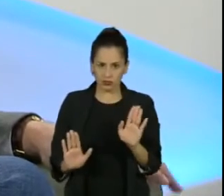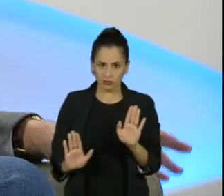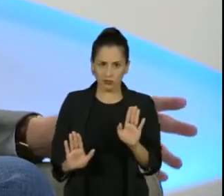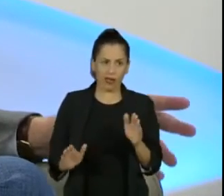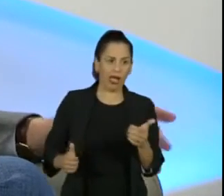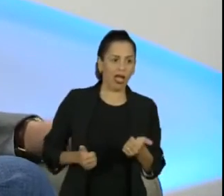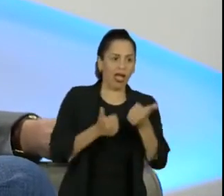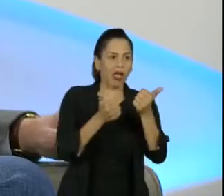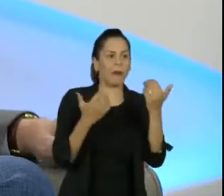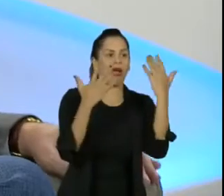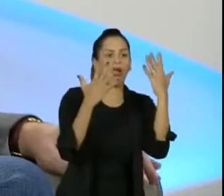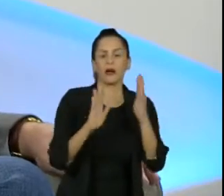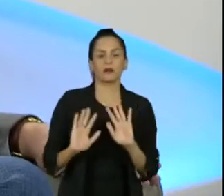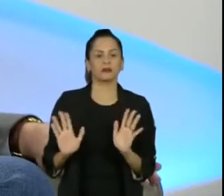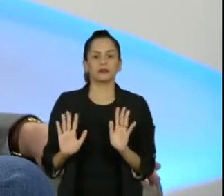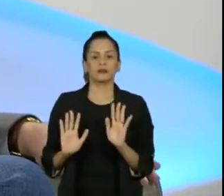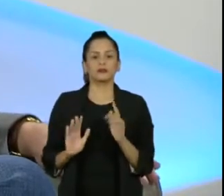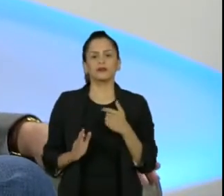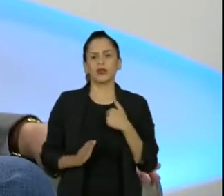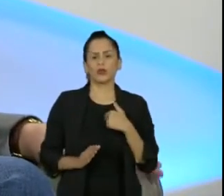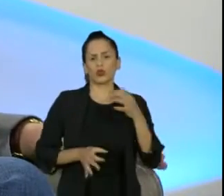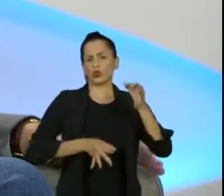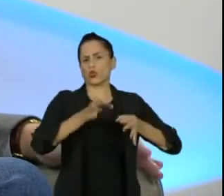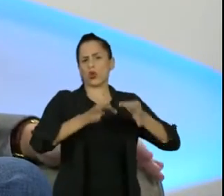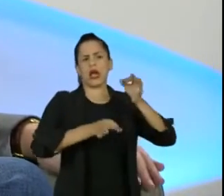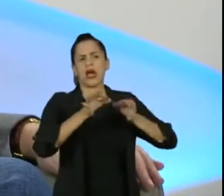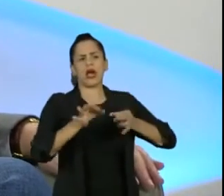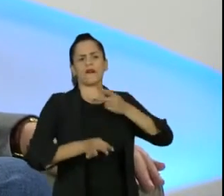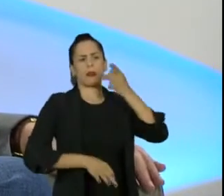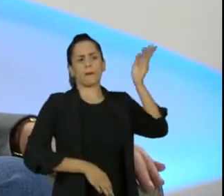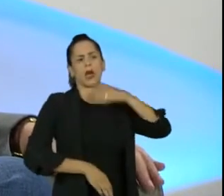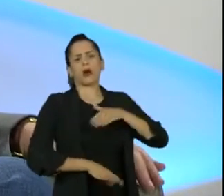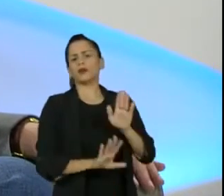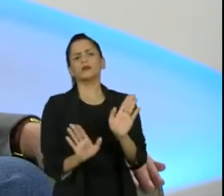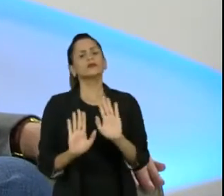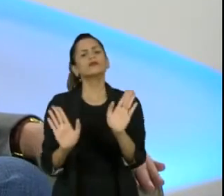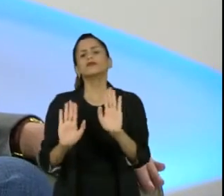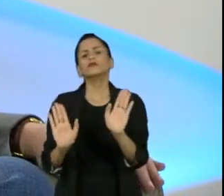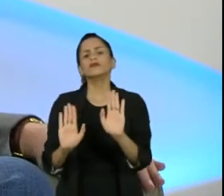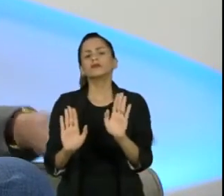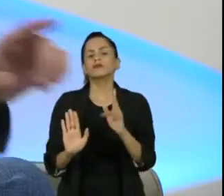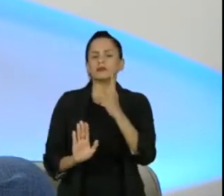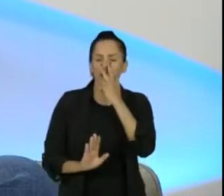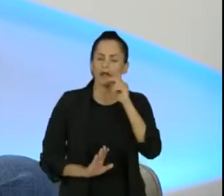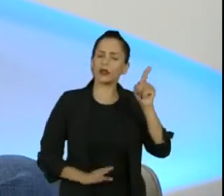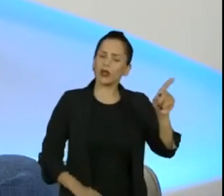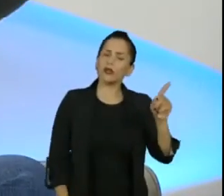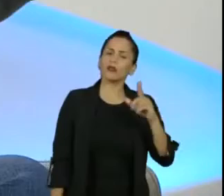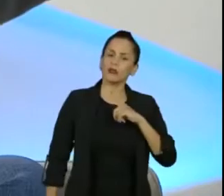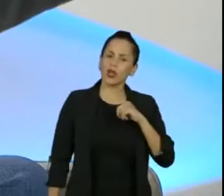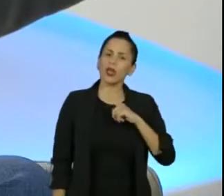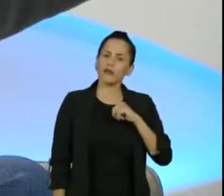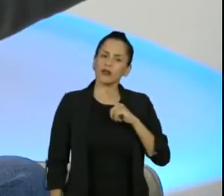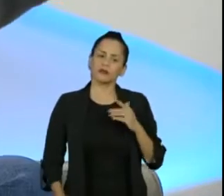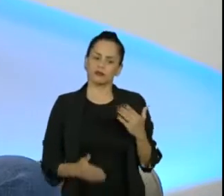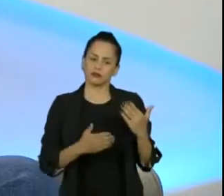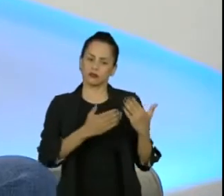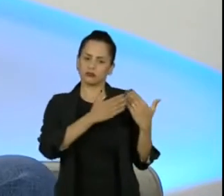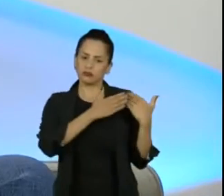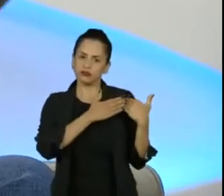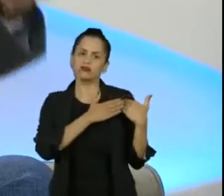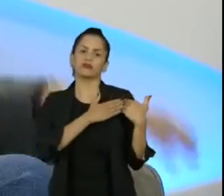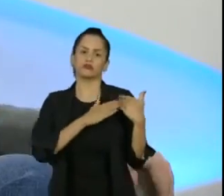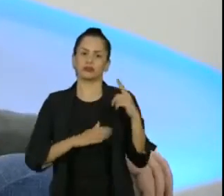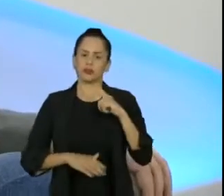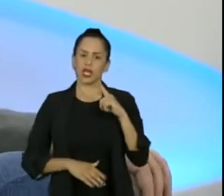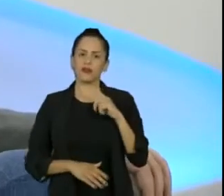particularmente, eu me julgo, não estou falando mal dele, acho que o papel que ele fez, em todas as fases, desde que eu ouvi